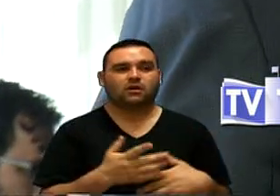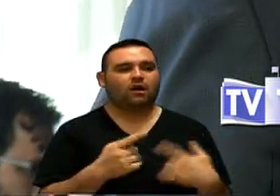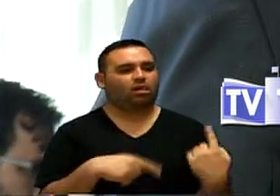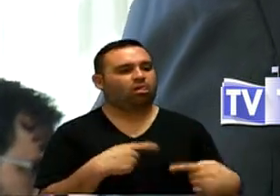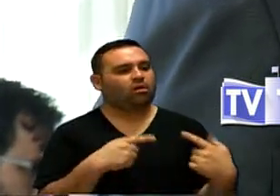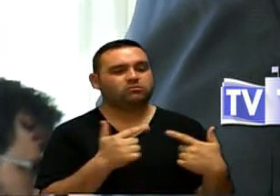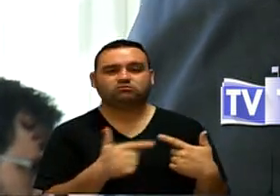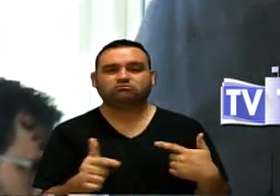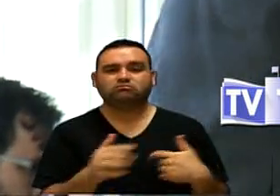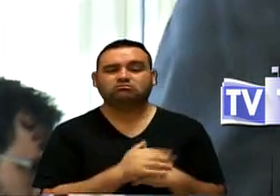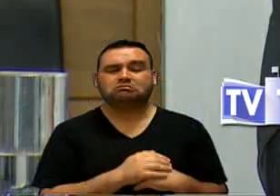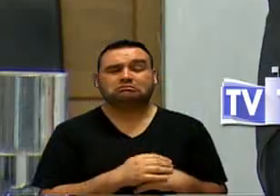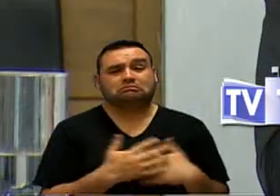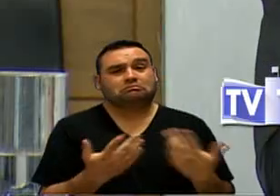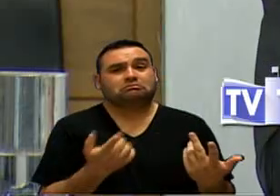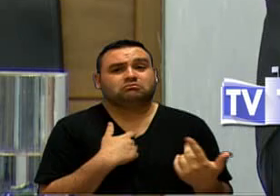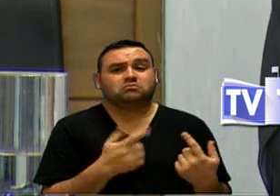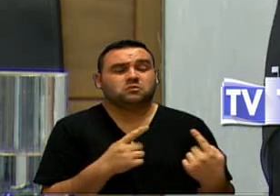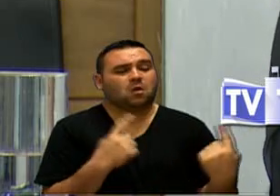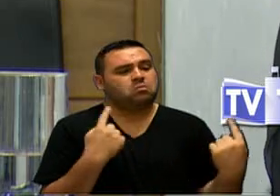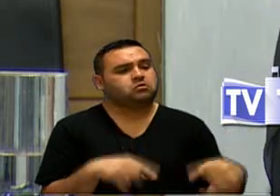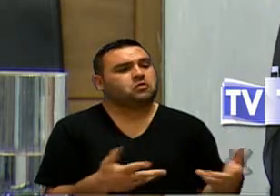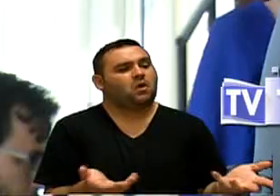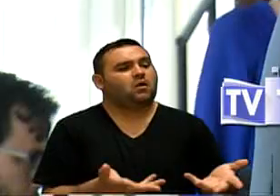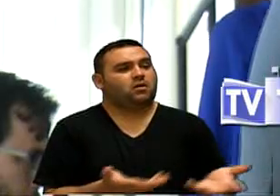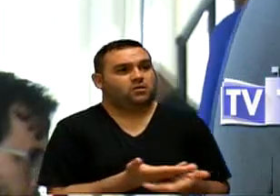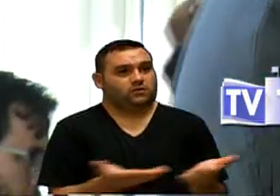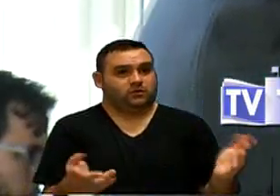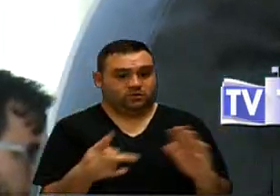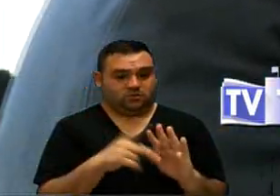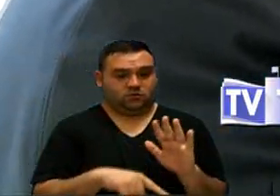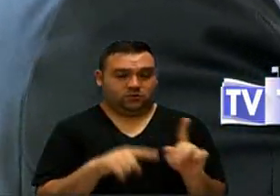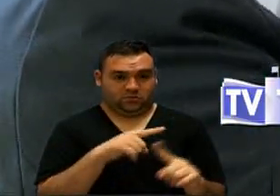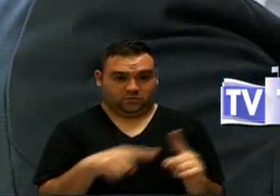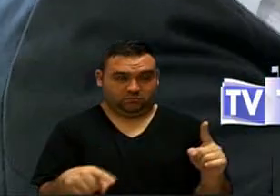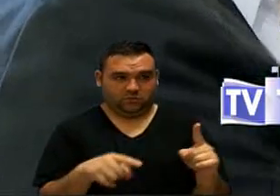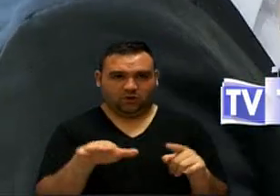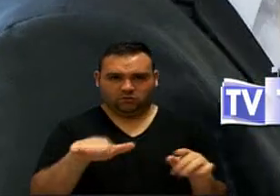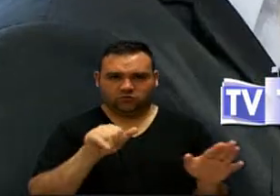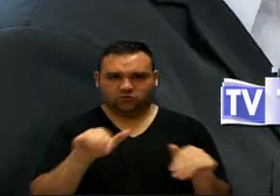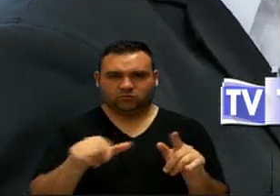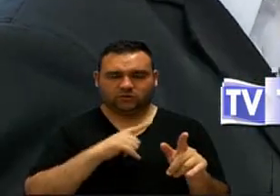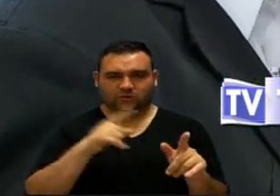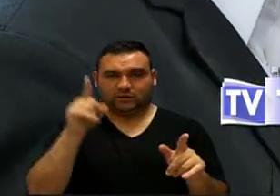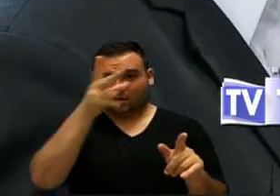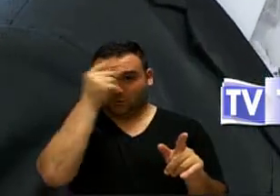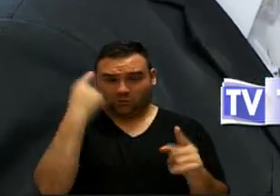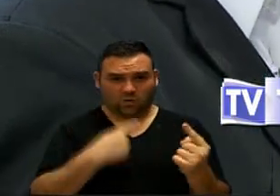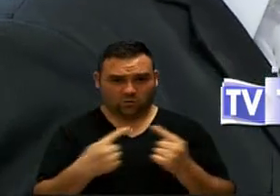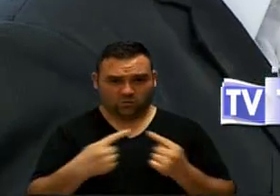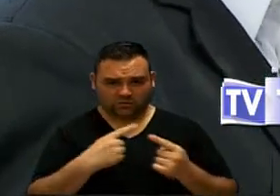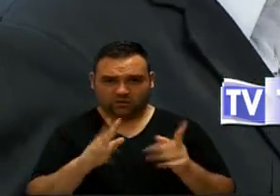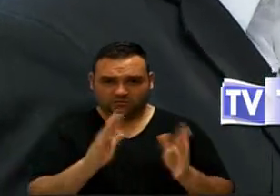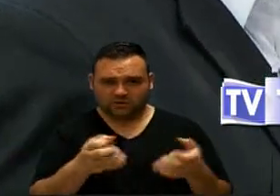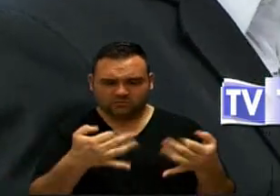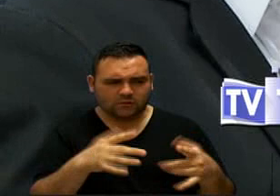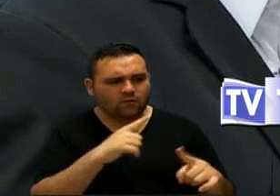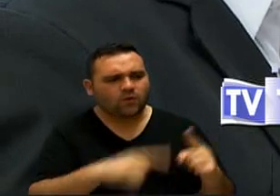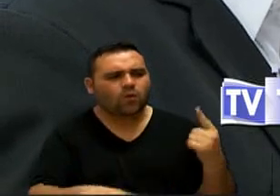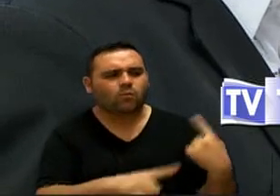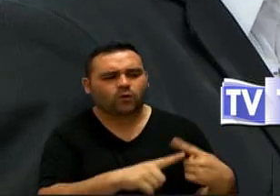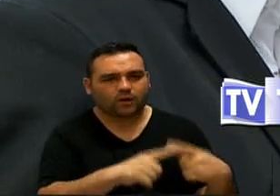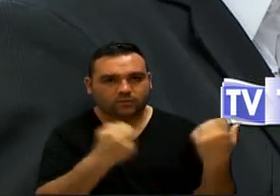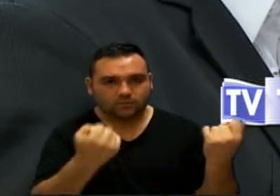dialogar. Eu desafio aqui, se alguém que tem o projeto vetado, se foi chamado lá no seu estandar para conversar sobre veto, porque